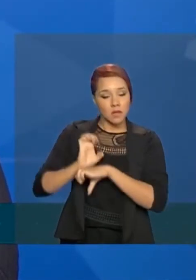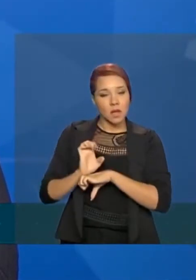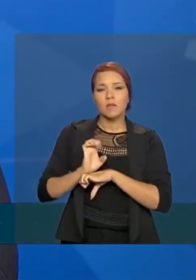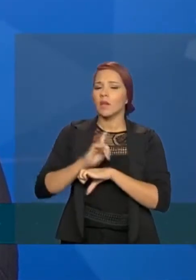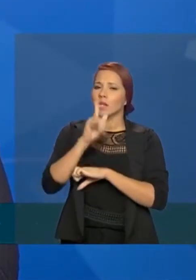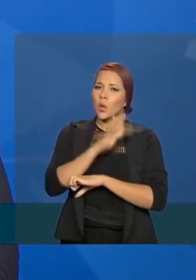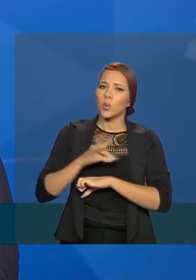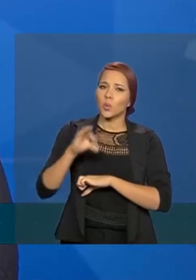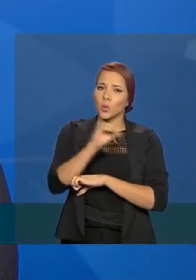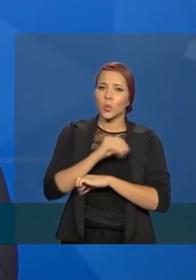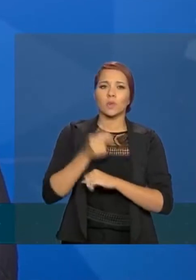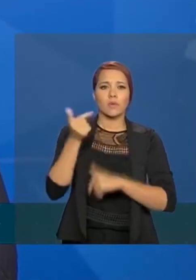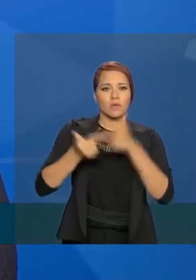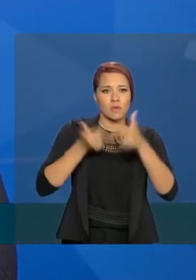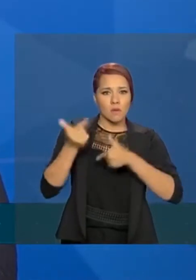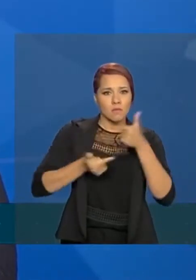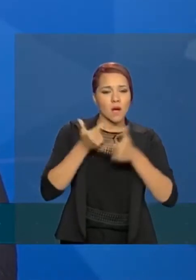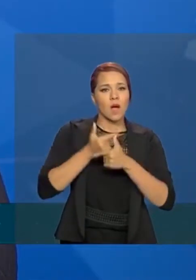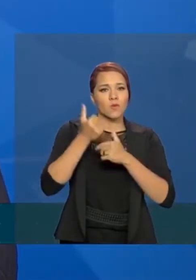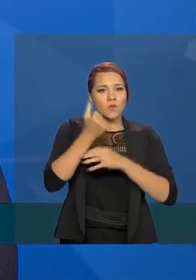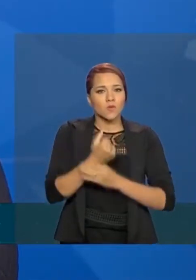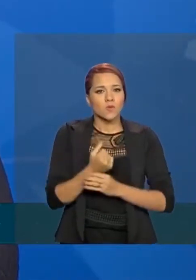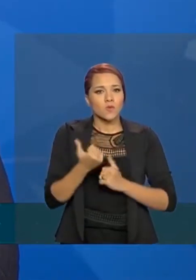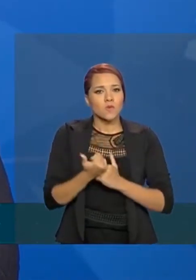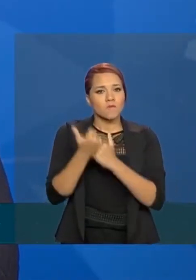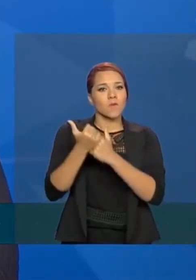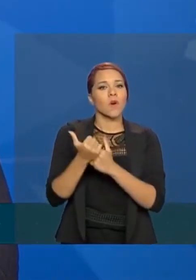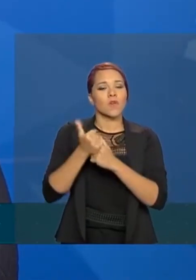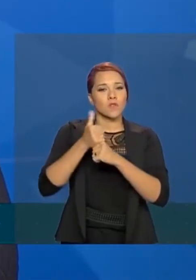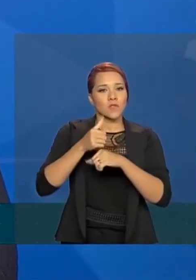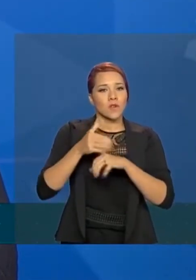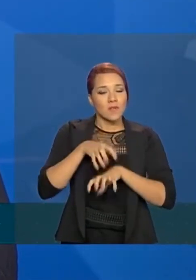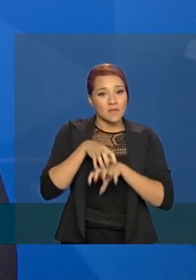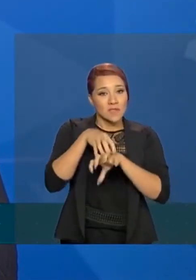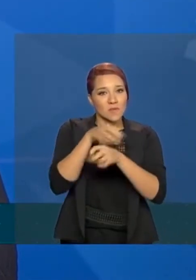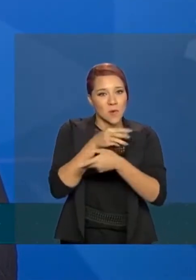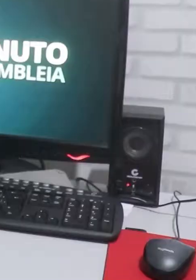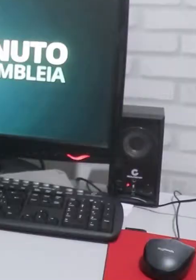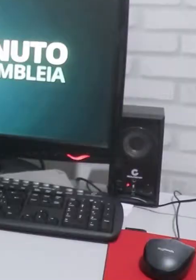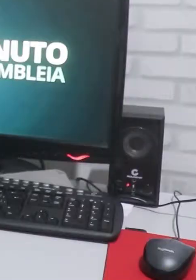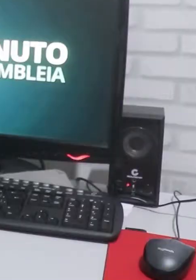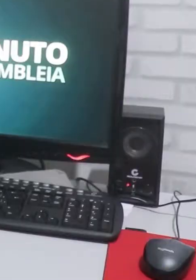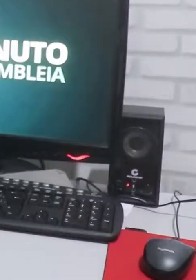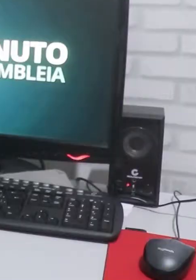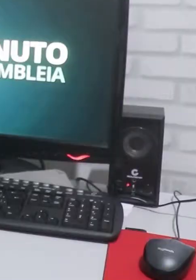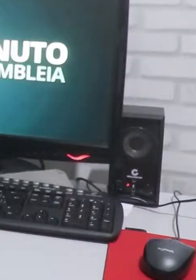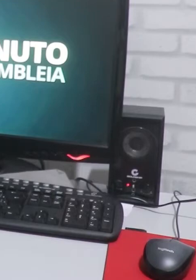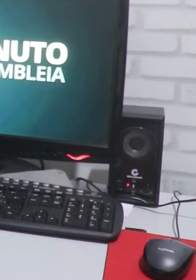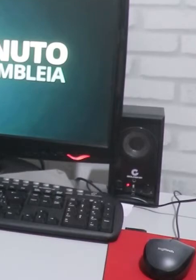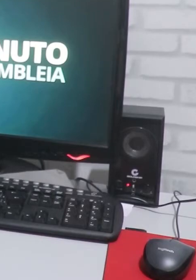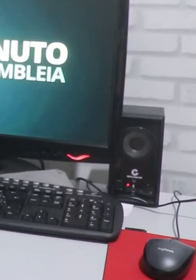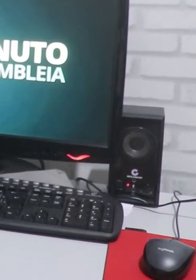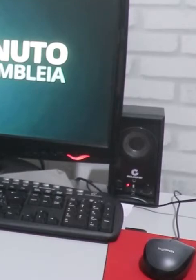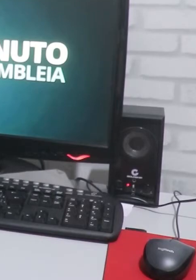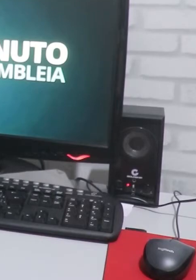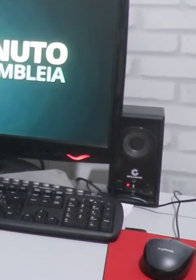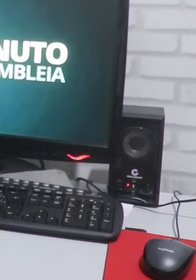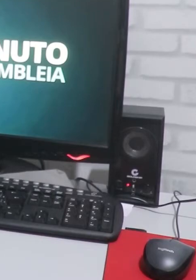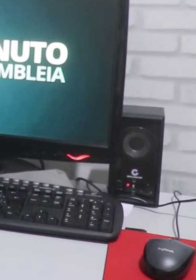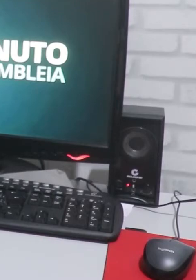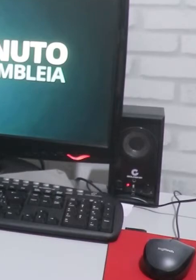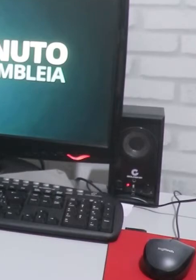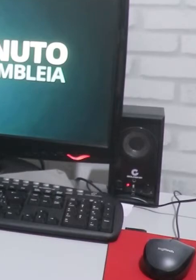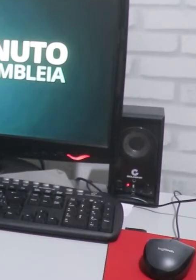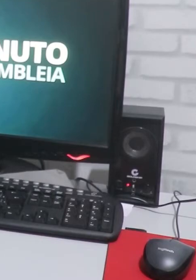as atividades de suporte ao transporte estão liberadas, estão funcionando. O ministro da Cidadania, Onyx